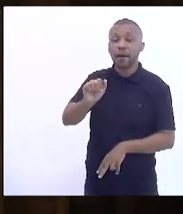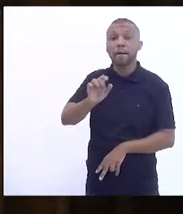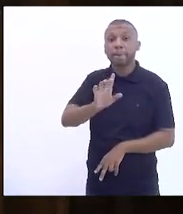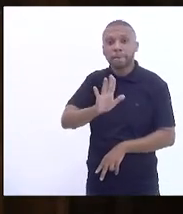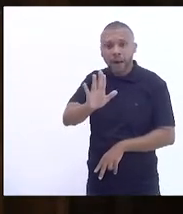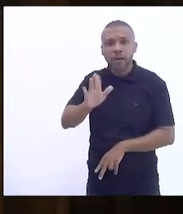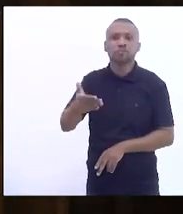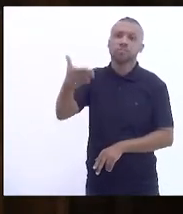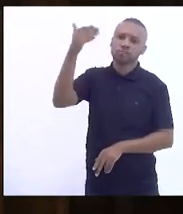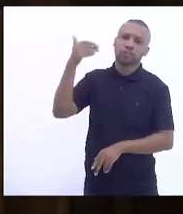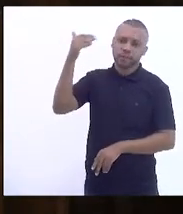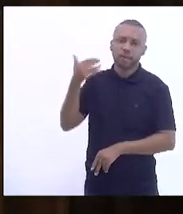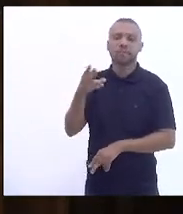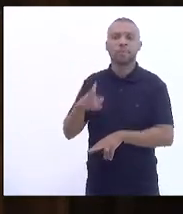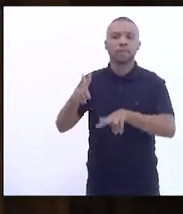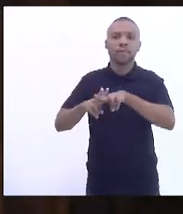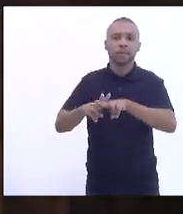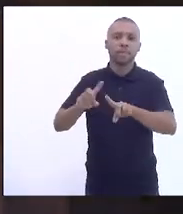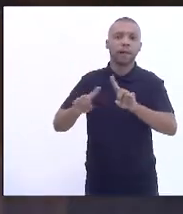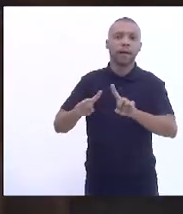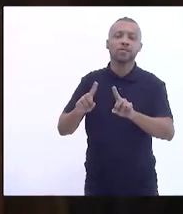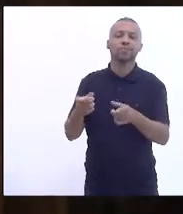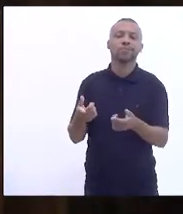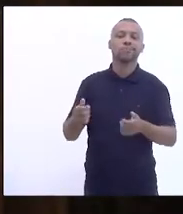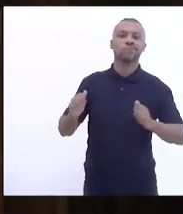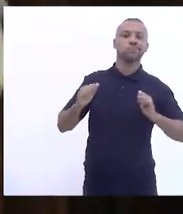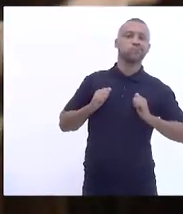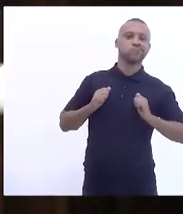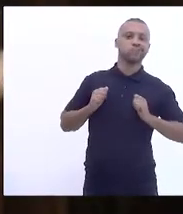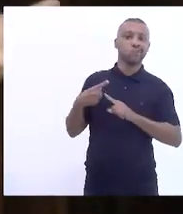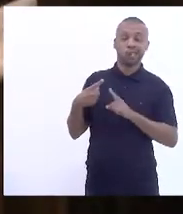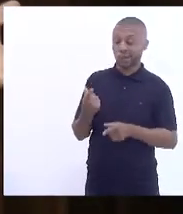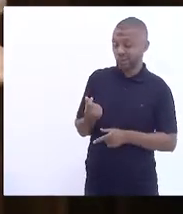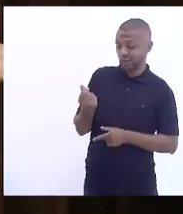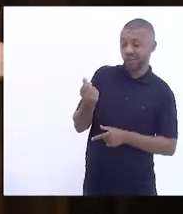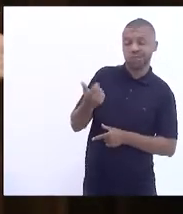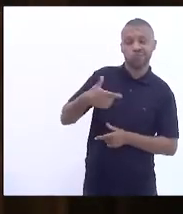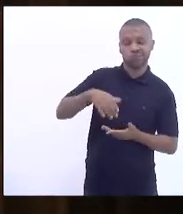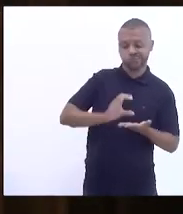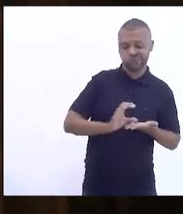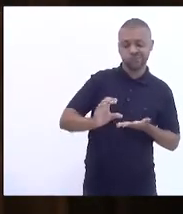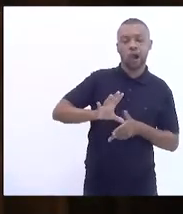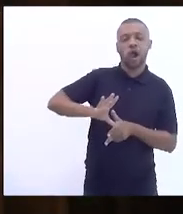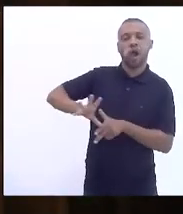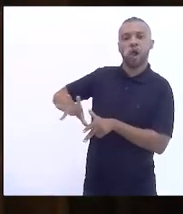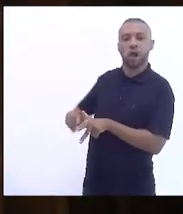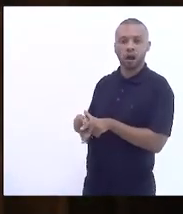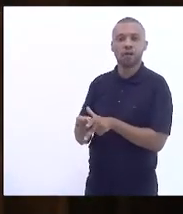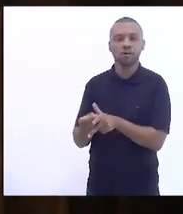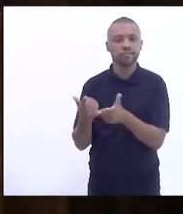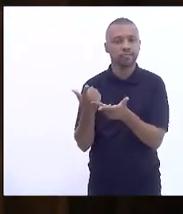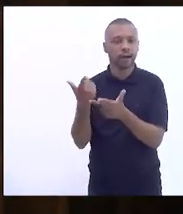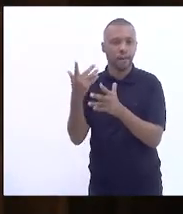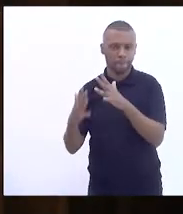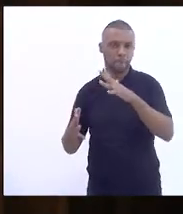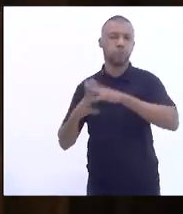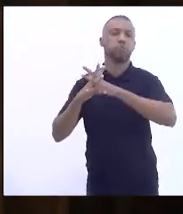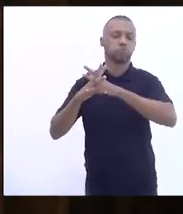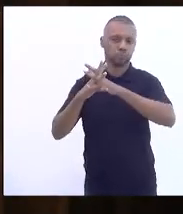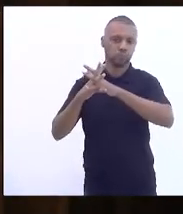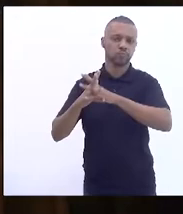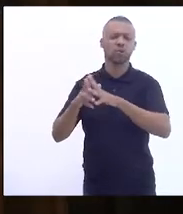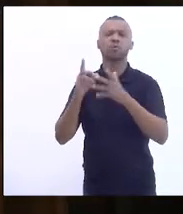preso mas não não não vai porque a mala de dinheiro fala mal é então que instituição essa a nossa